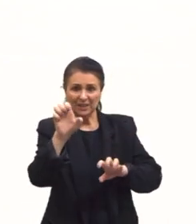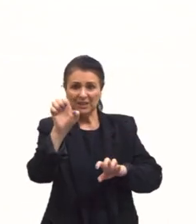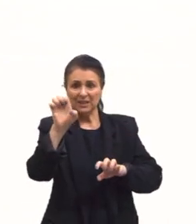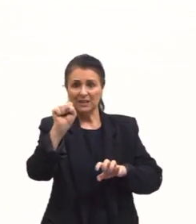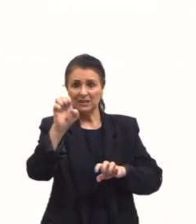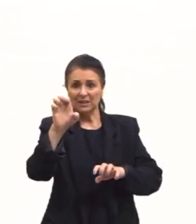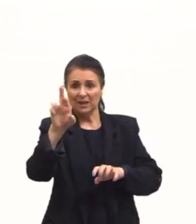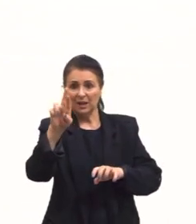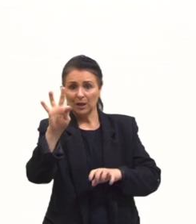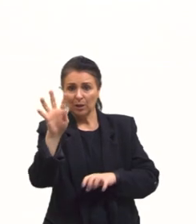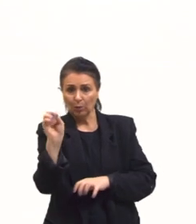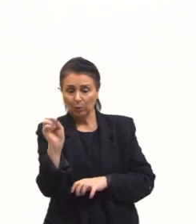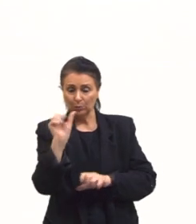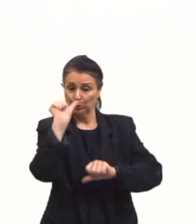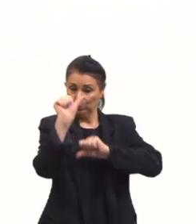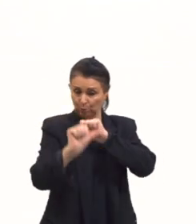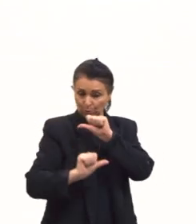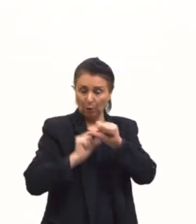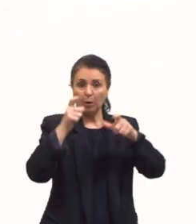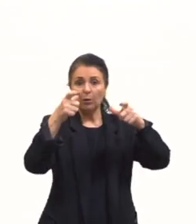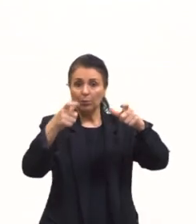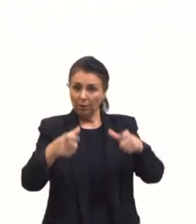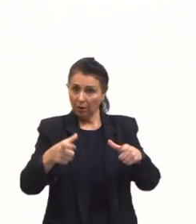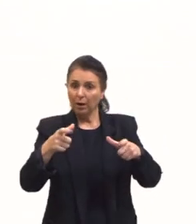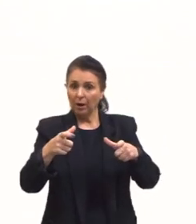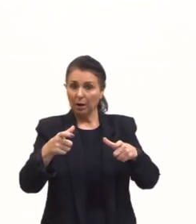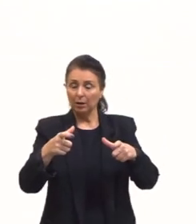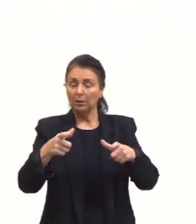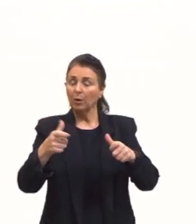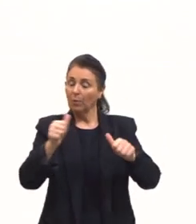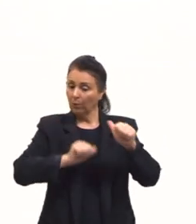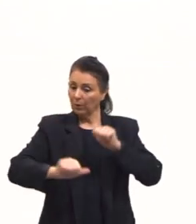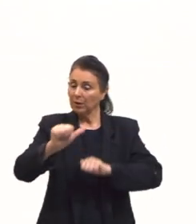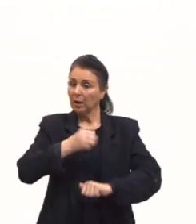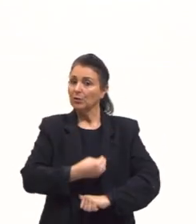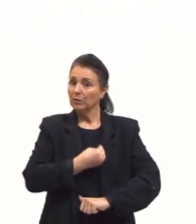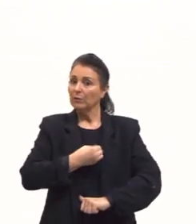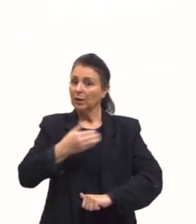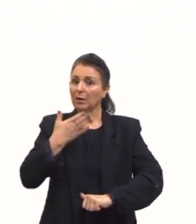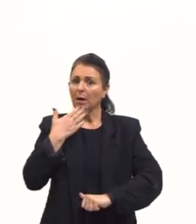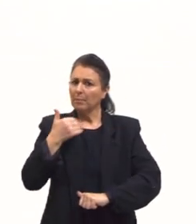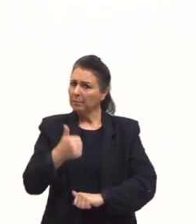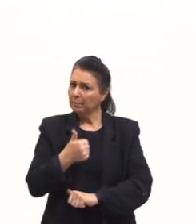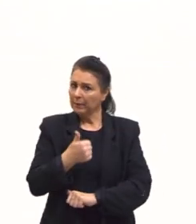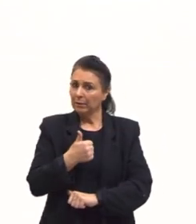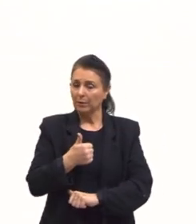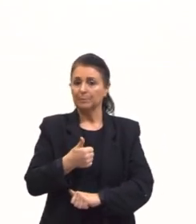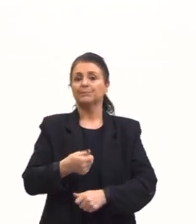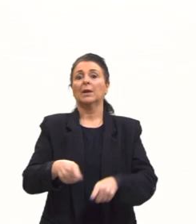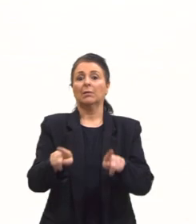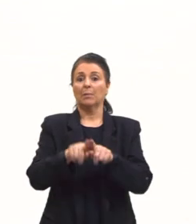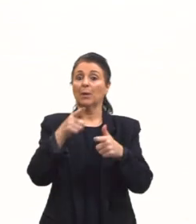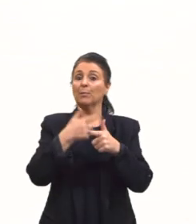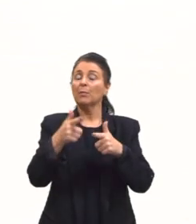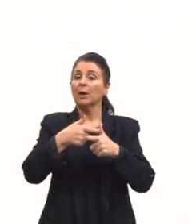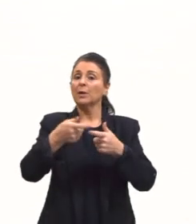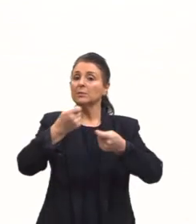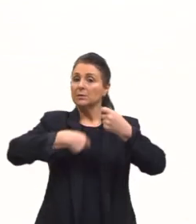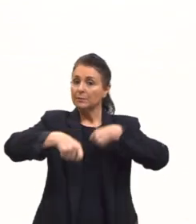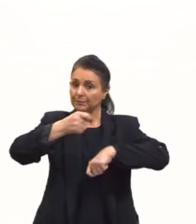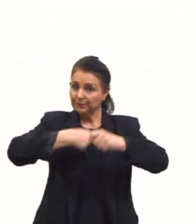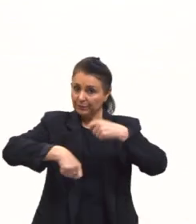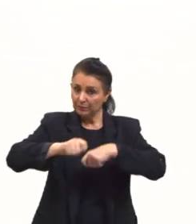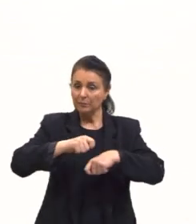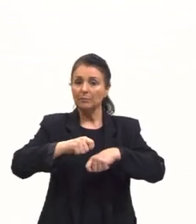migração do deserto vou para algum local que eu consiga né ter uma qualidade de vida melhor econômicos né melhores salários